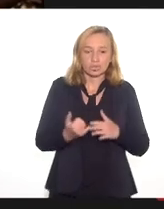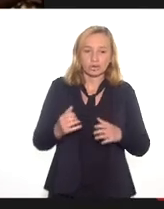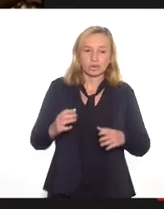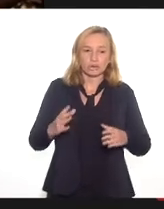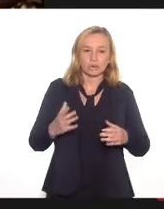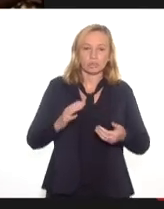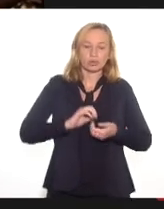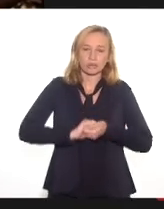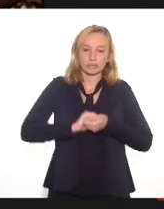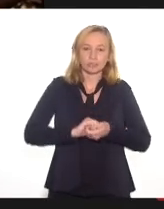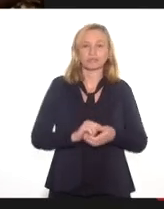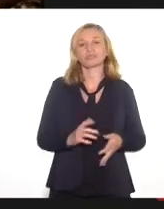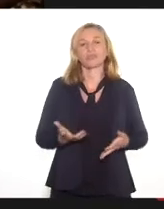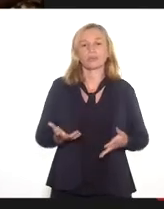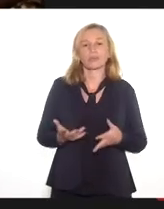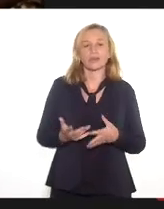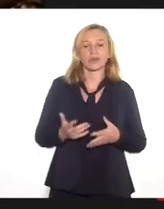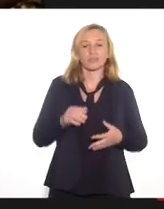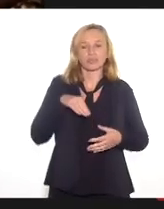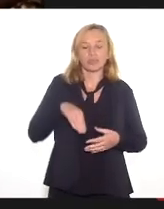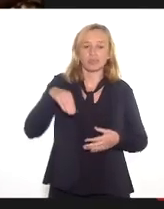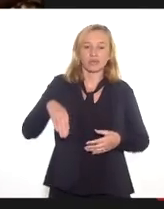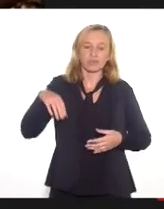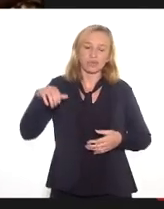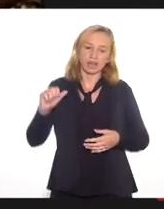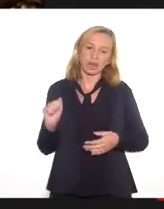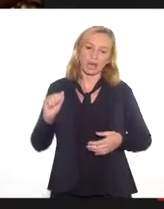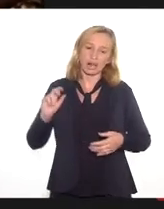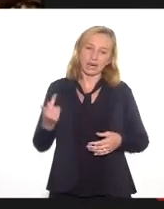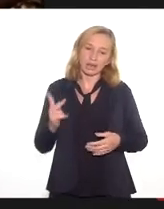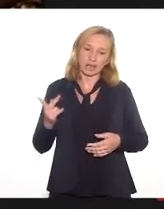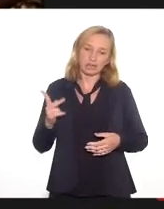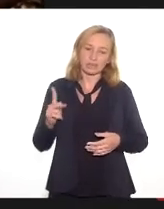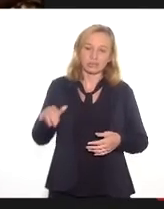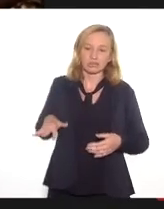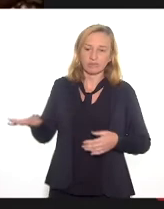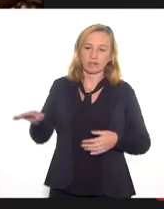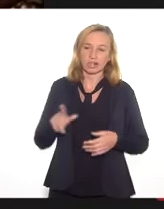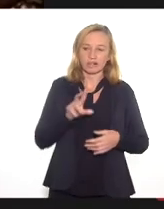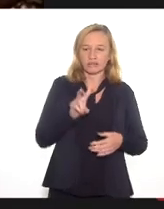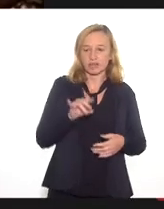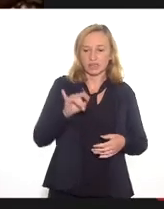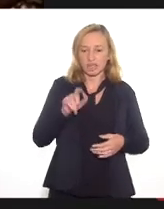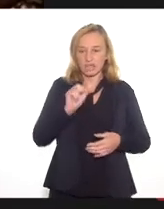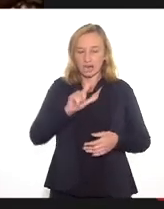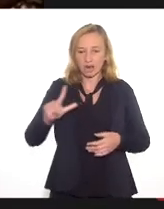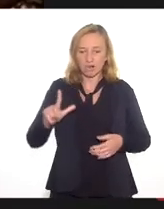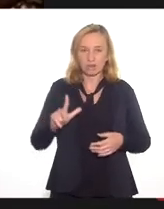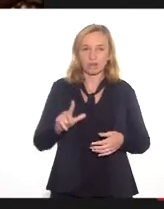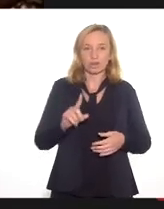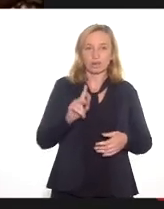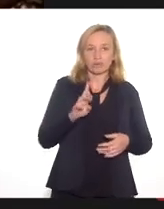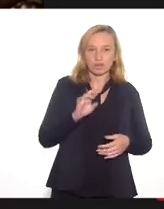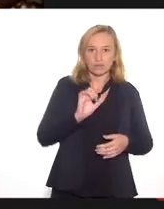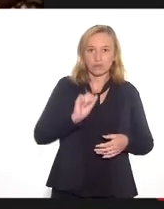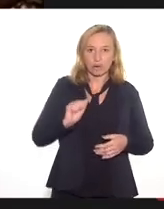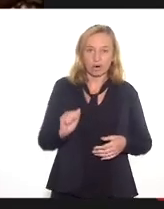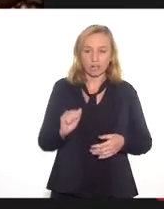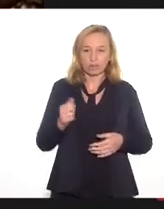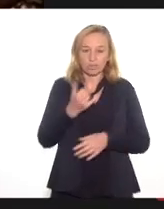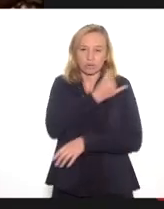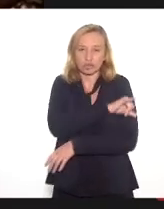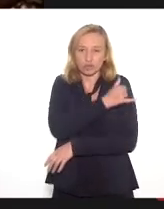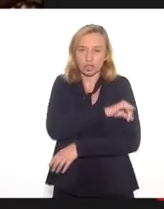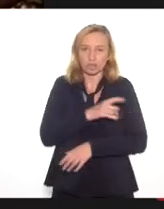a ONG MMAH da Favela do Vidigal Vitória Regia do Rio de Janeiro